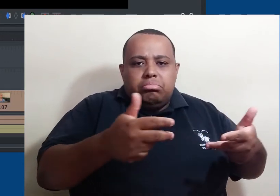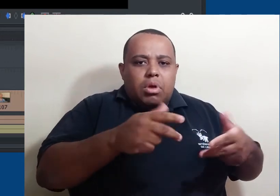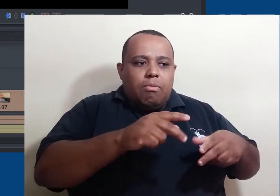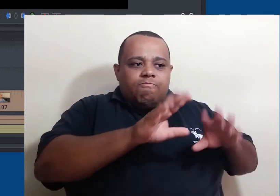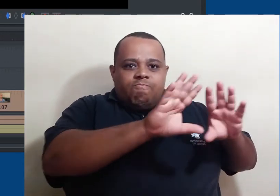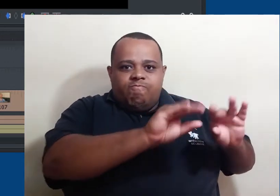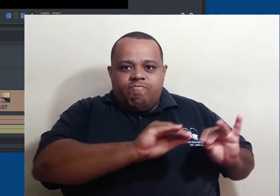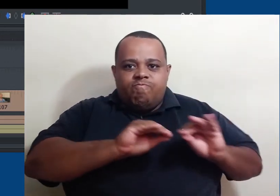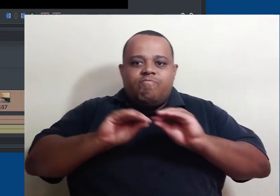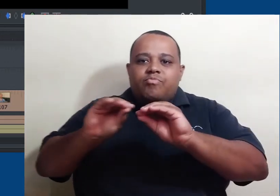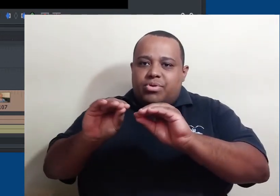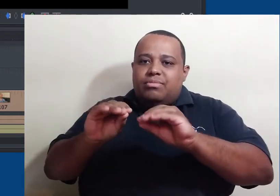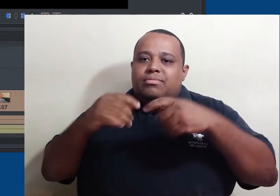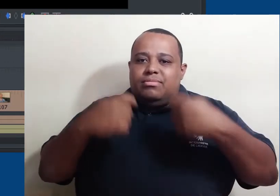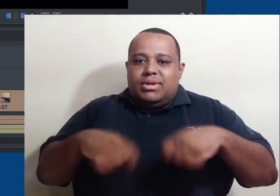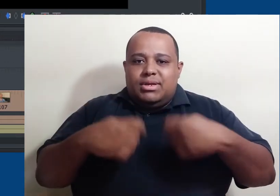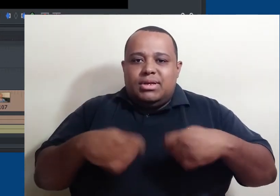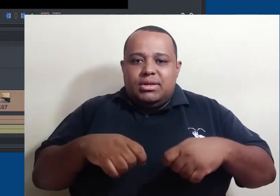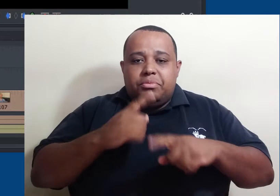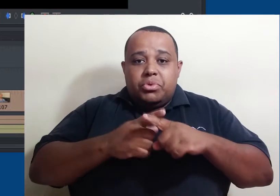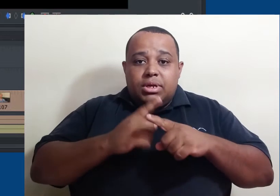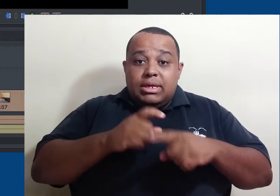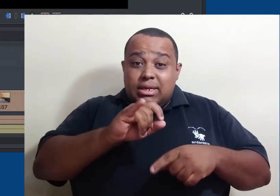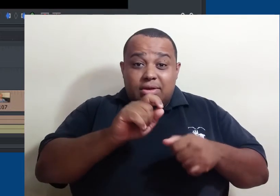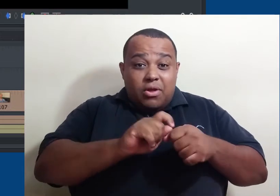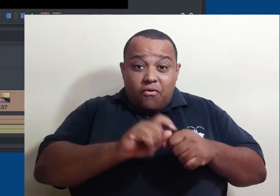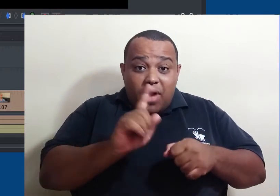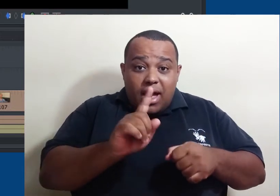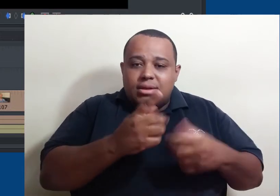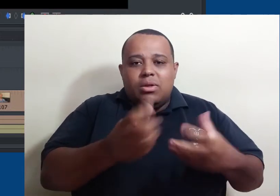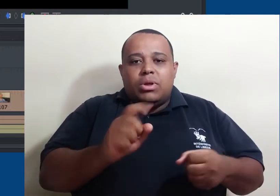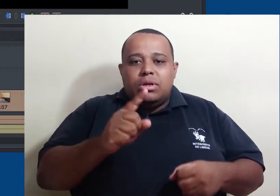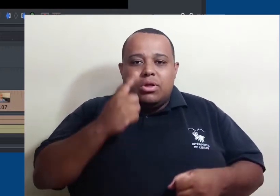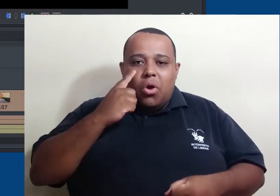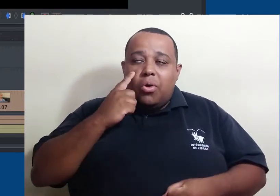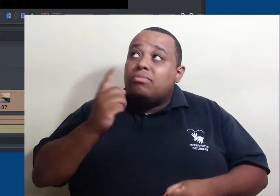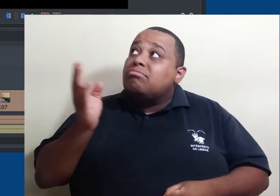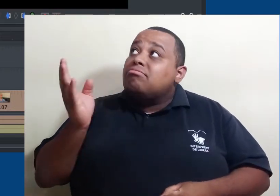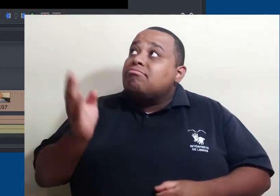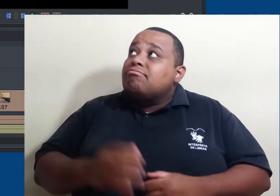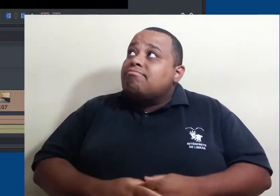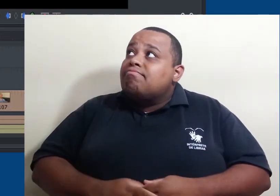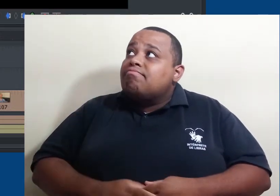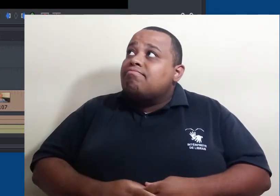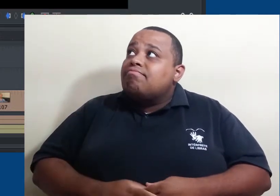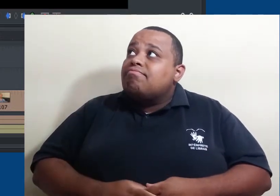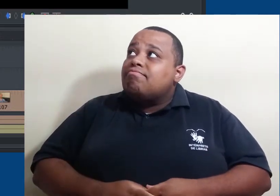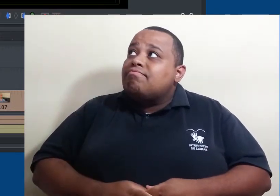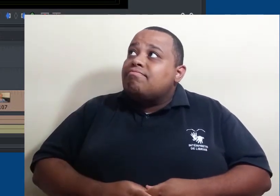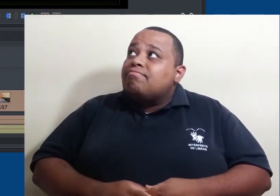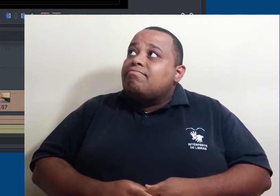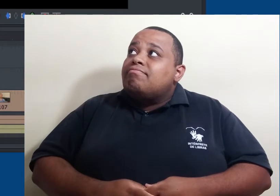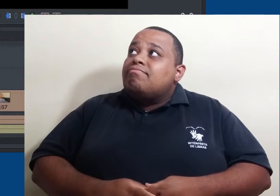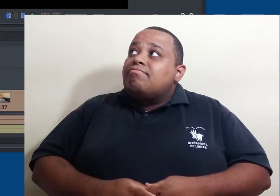ele não aceita o tio, tá vendo? Ó, ele não aceita, então tem que deixar dessa forma.